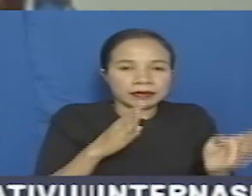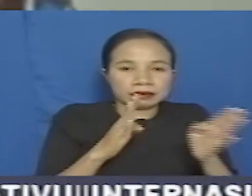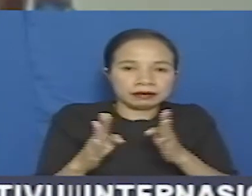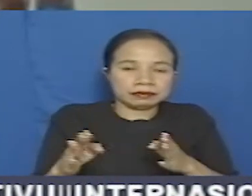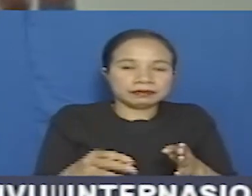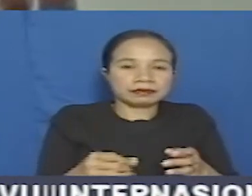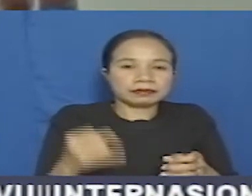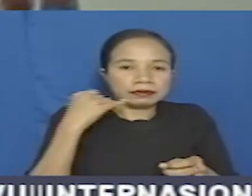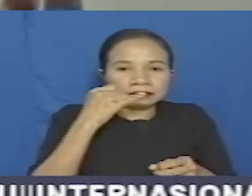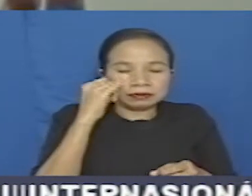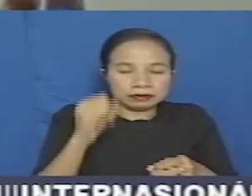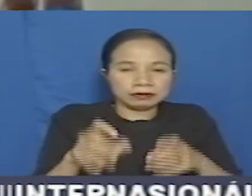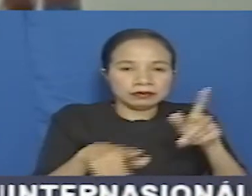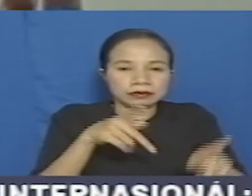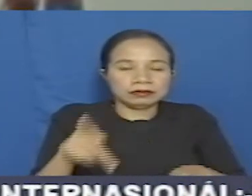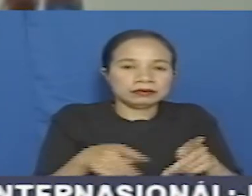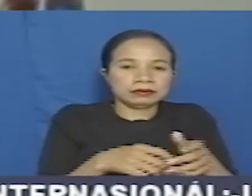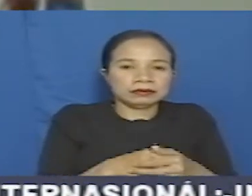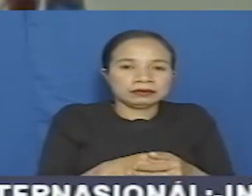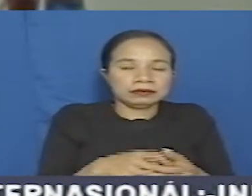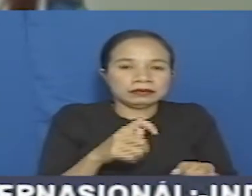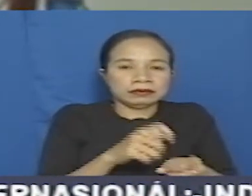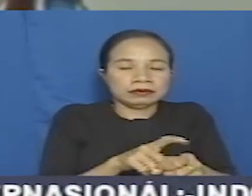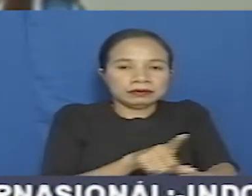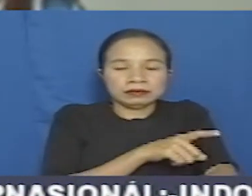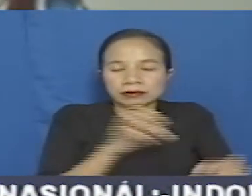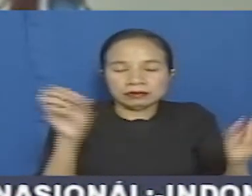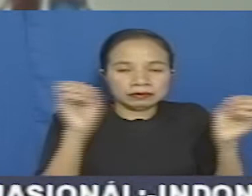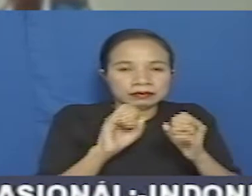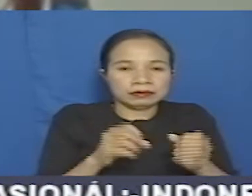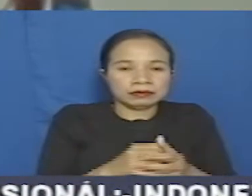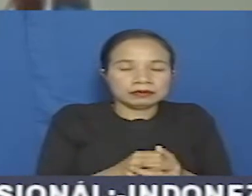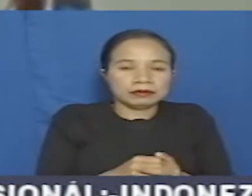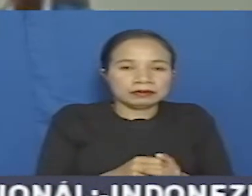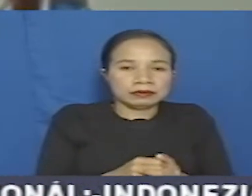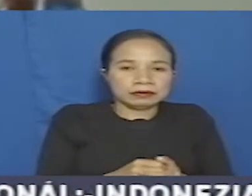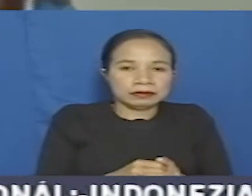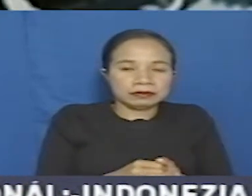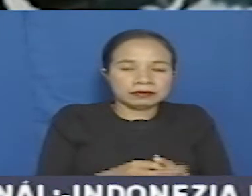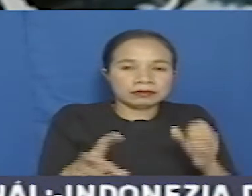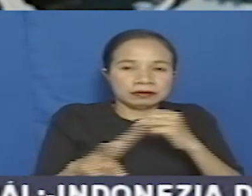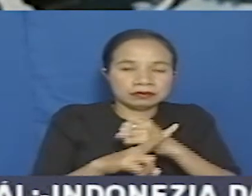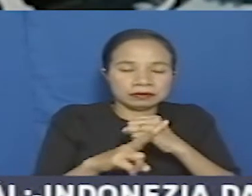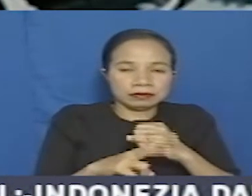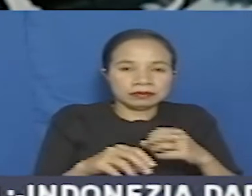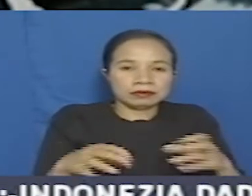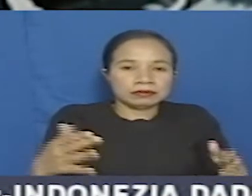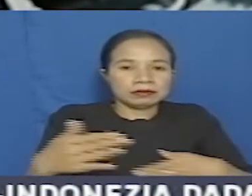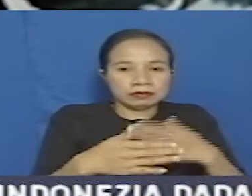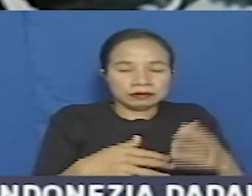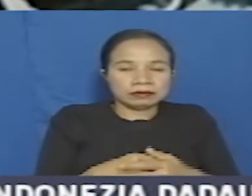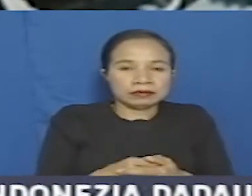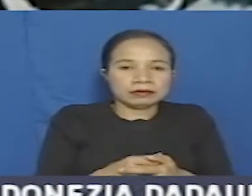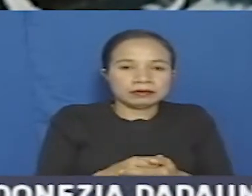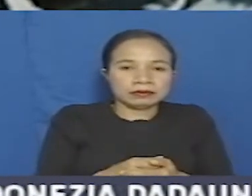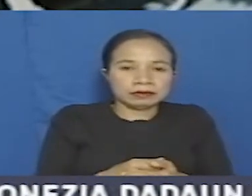processo de julgamento ba autor, nebe ho tempo naru, no menos defensor público, ho de defende vítima sira, contribuimos ba